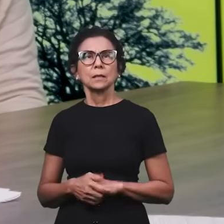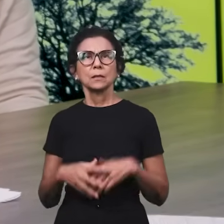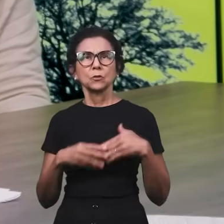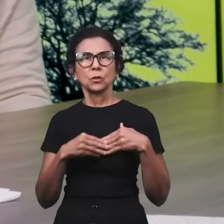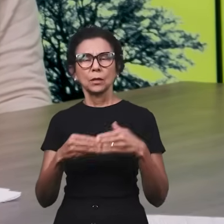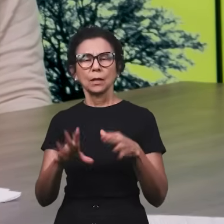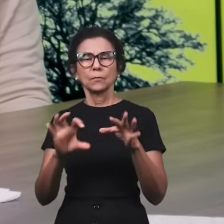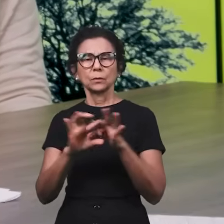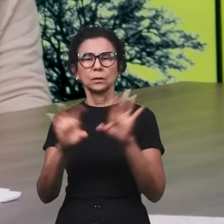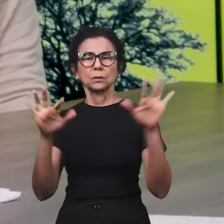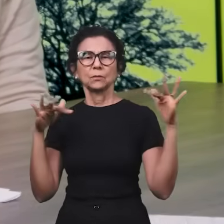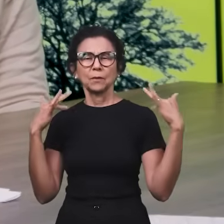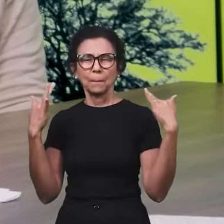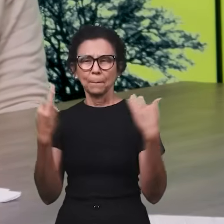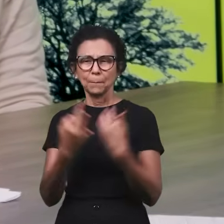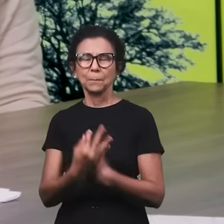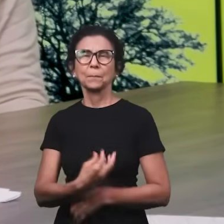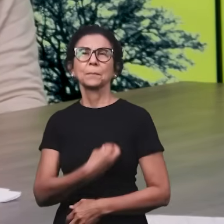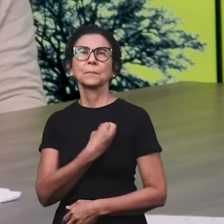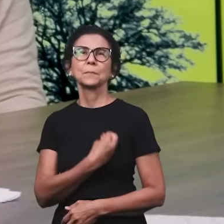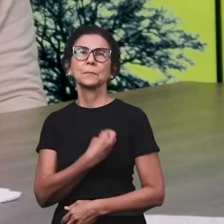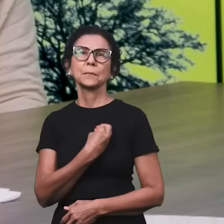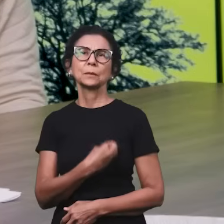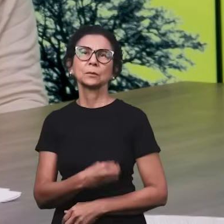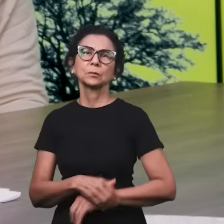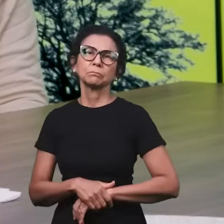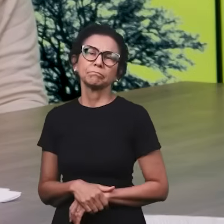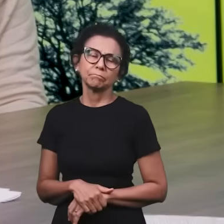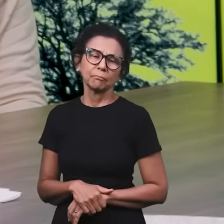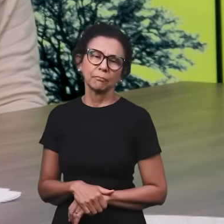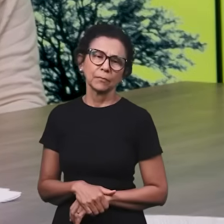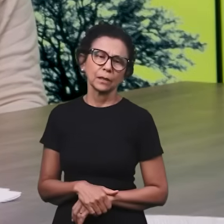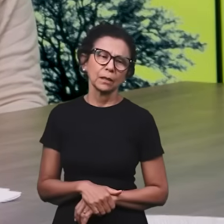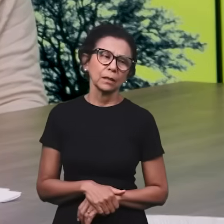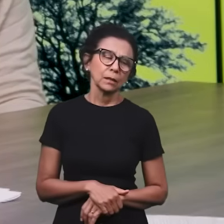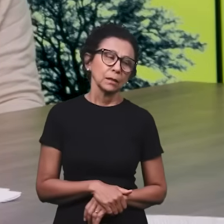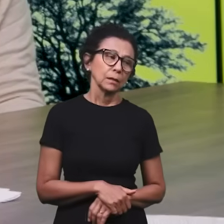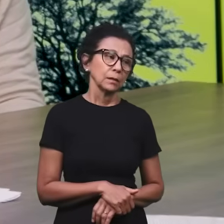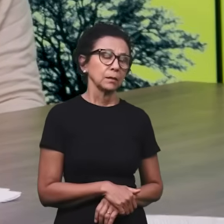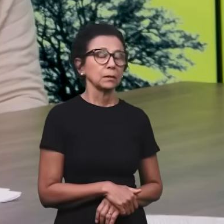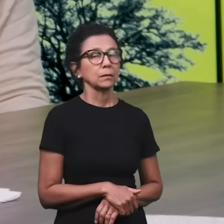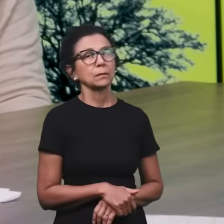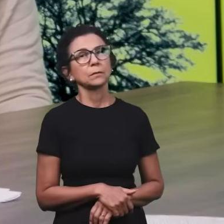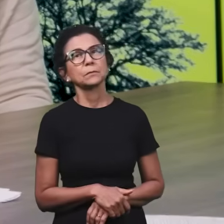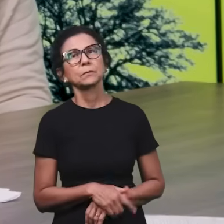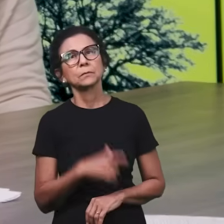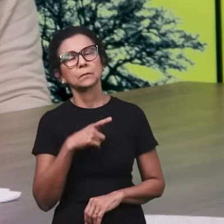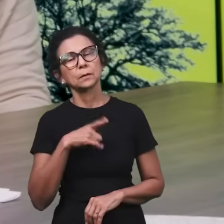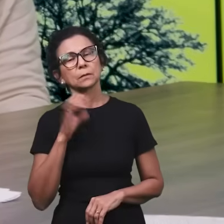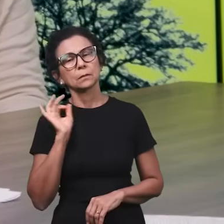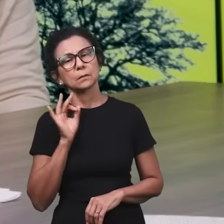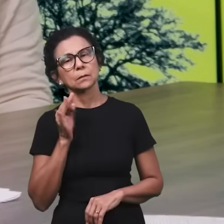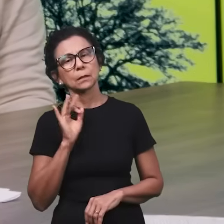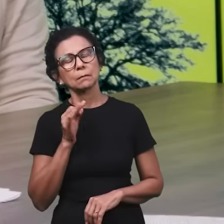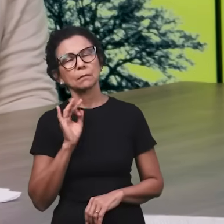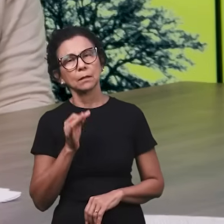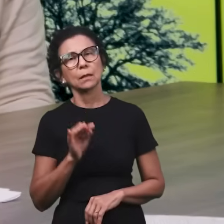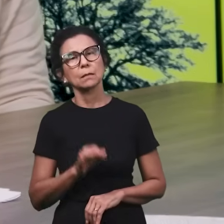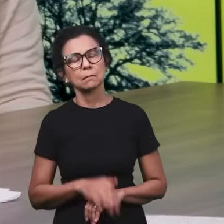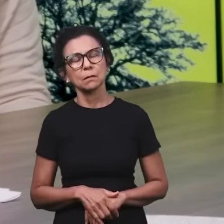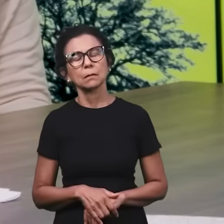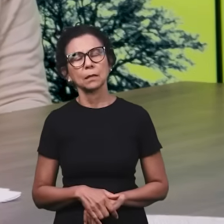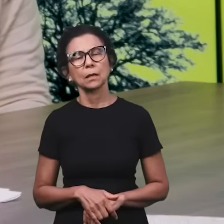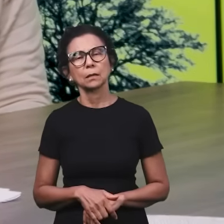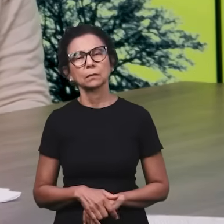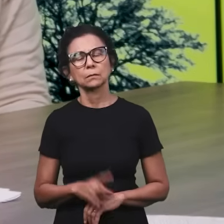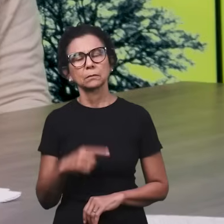experiência. E levamos no Unidas em Família, sempre que podemos estamos ali participando. E tenho